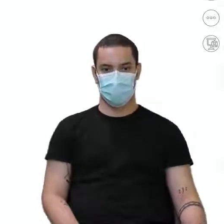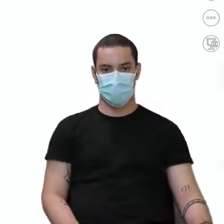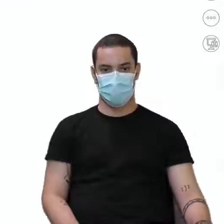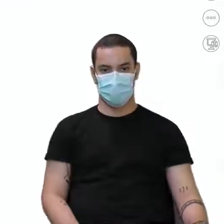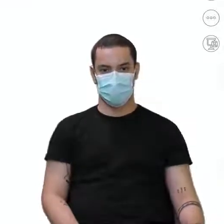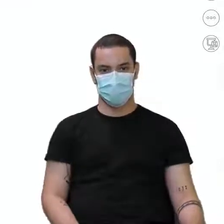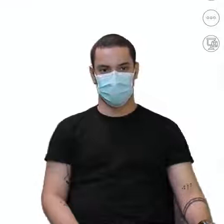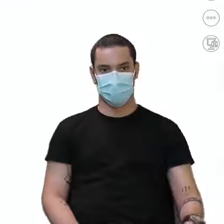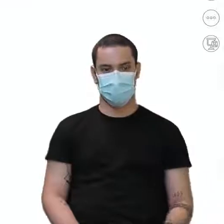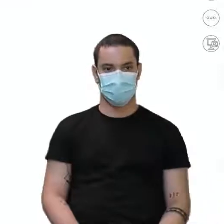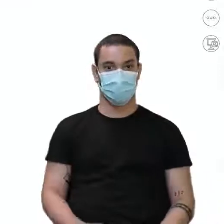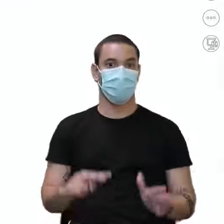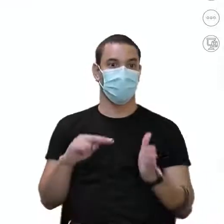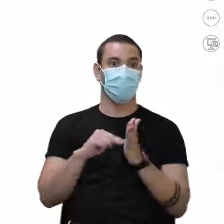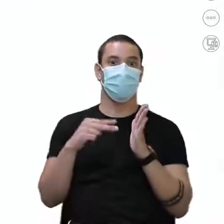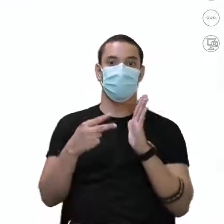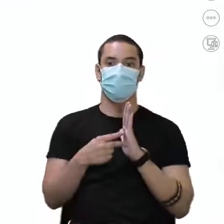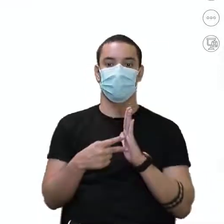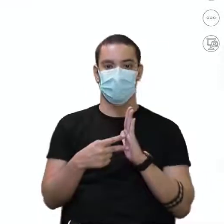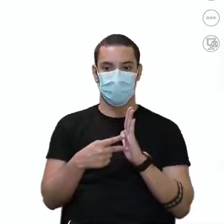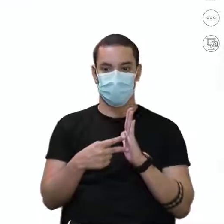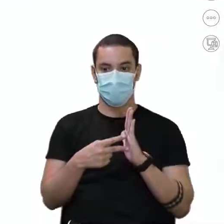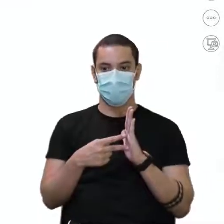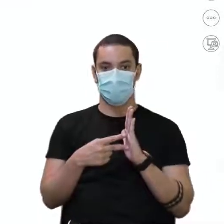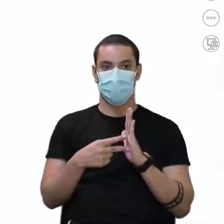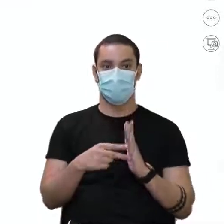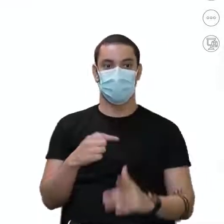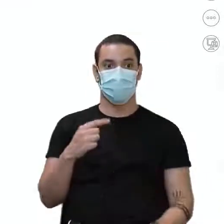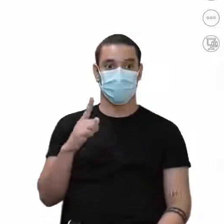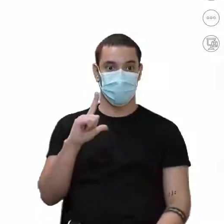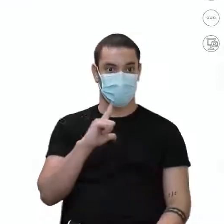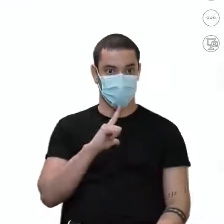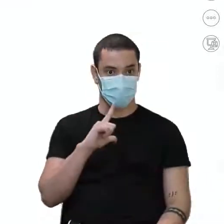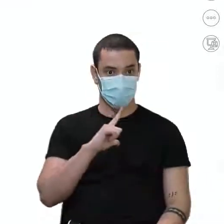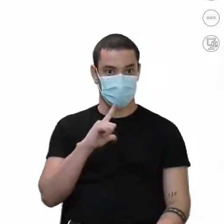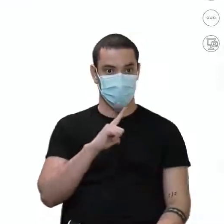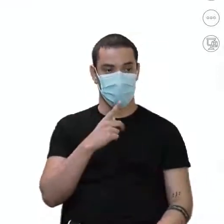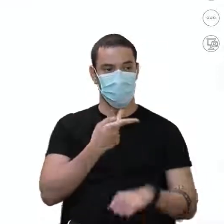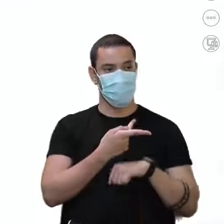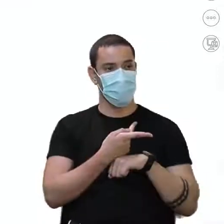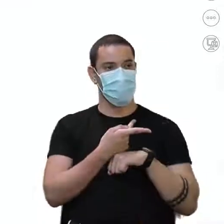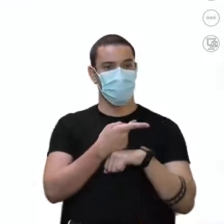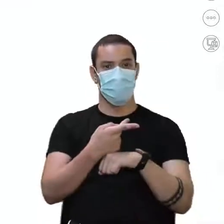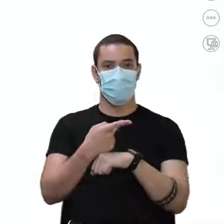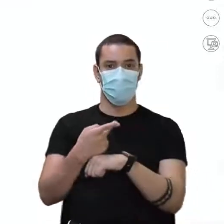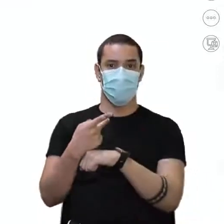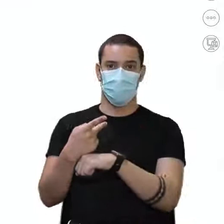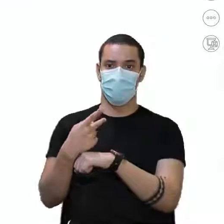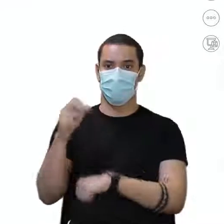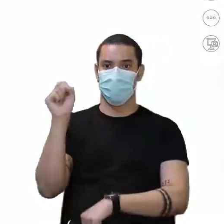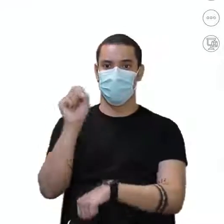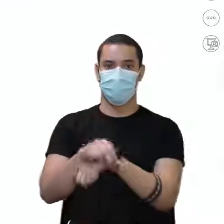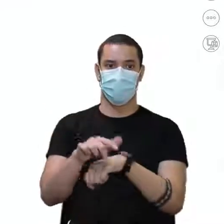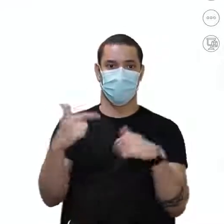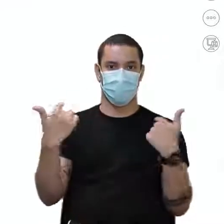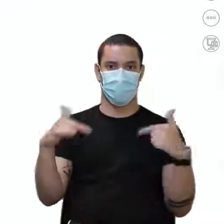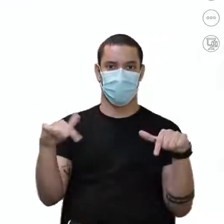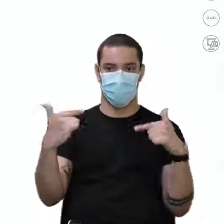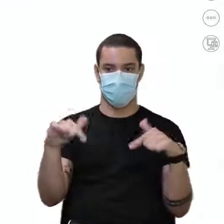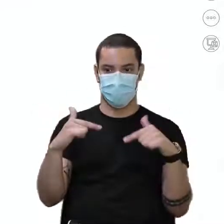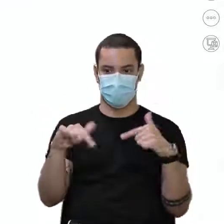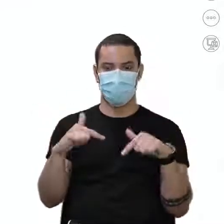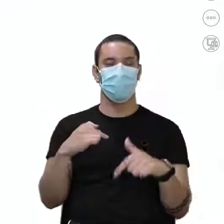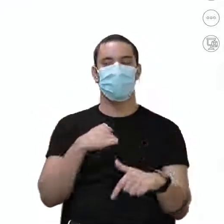job. Que significa o quê? Eu tenho procurado um emprego, por um emprego. Eu